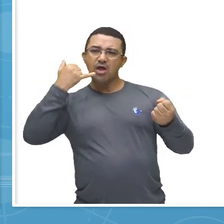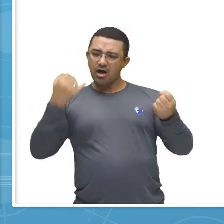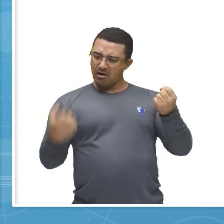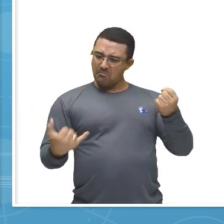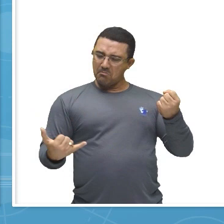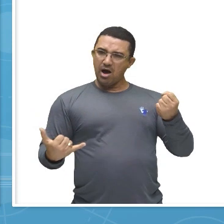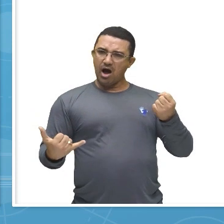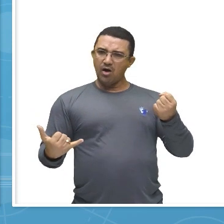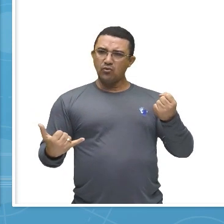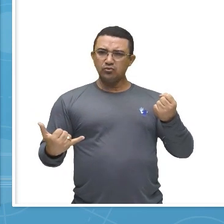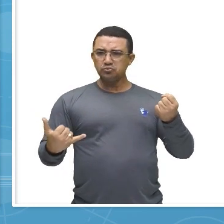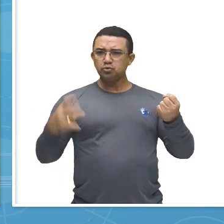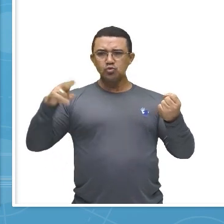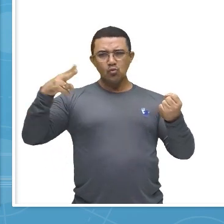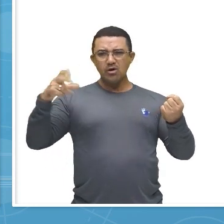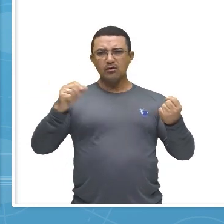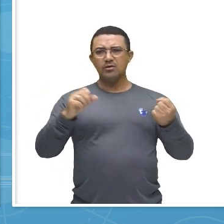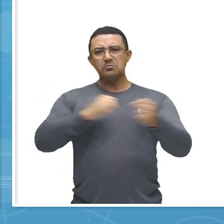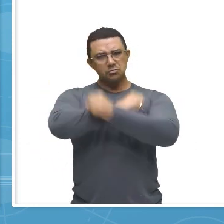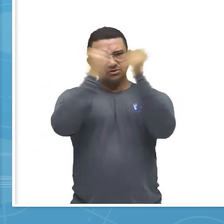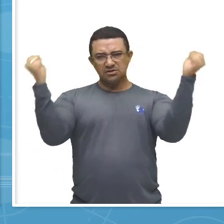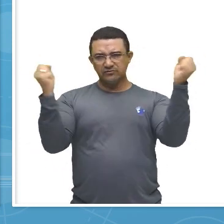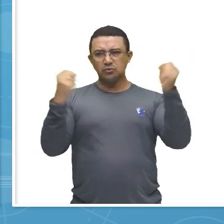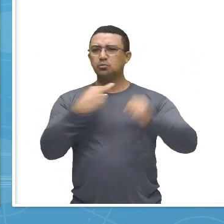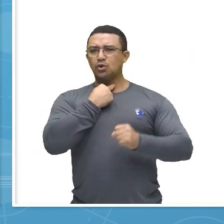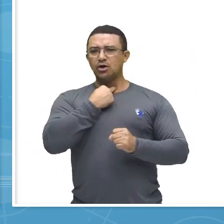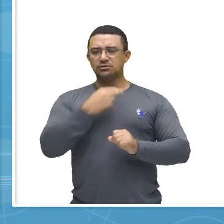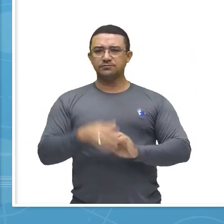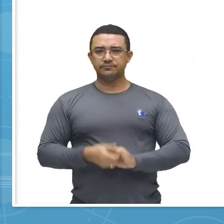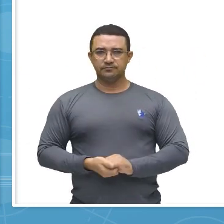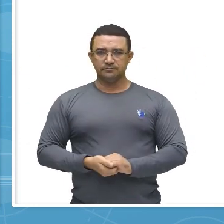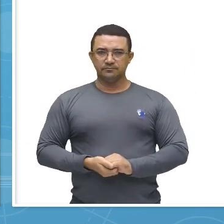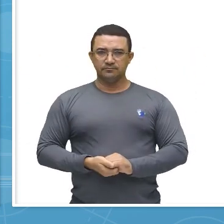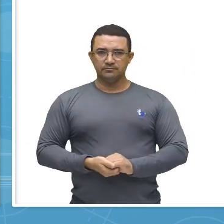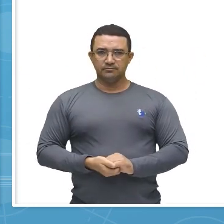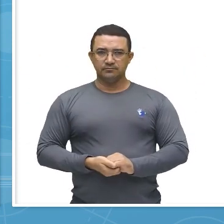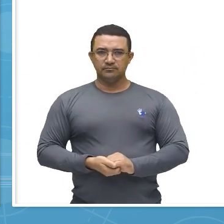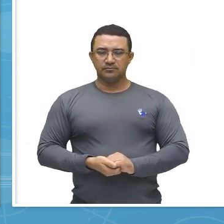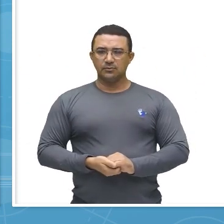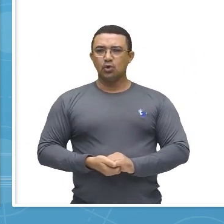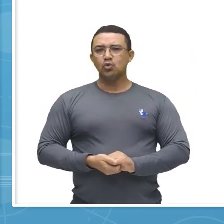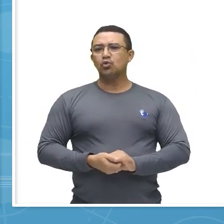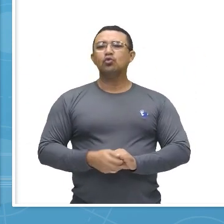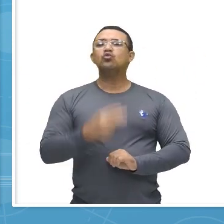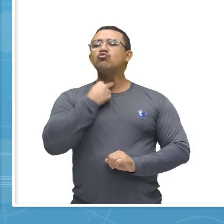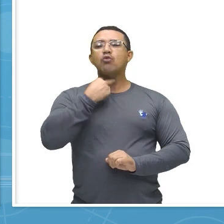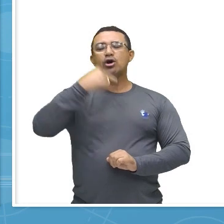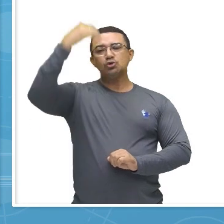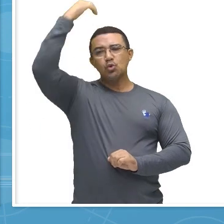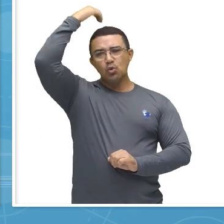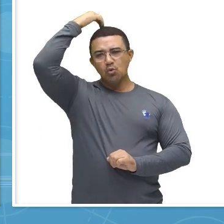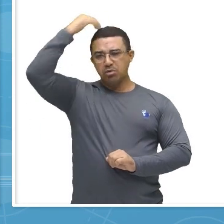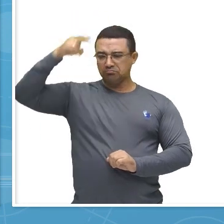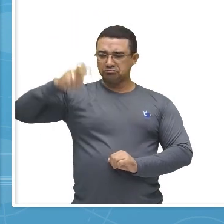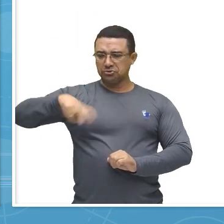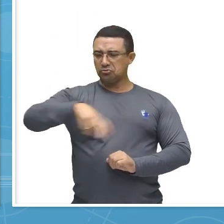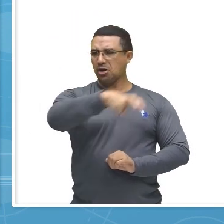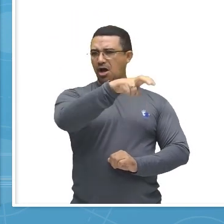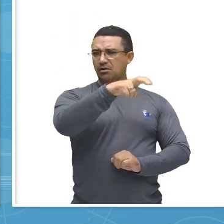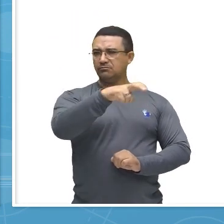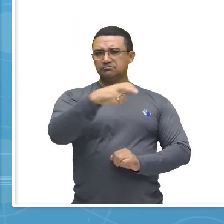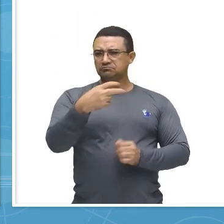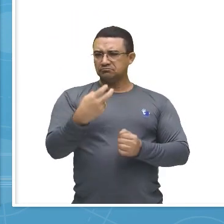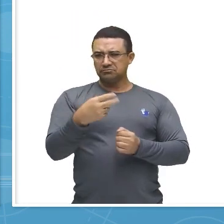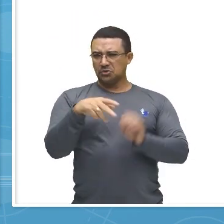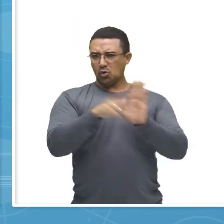errado, né? Não pode. Ao transeunte não cabe qualquer culpa por estar distraído, digitando no celular? Exatamente, não